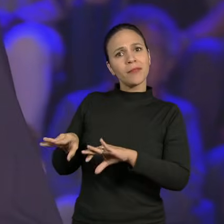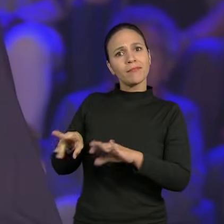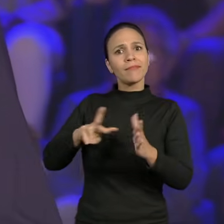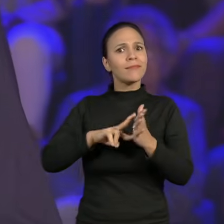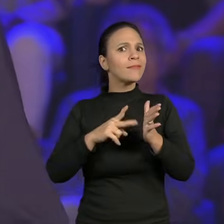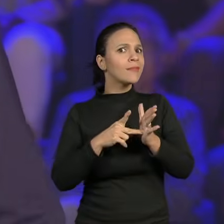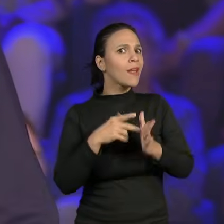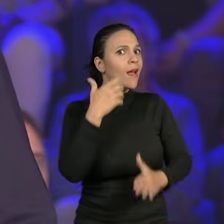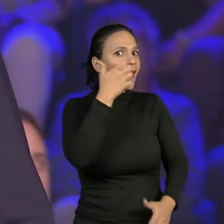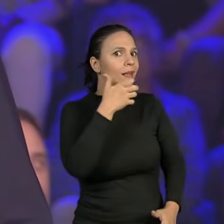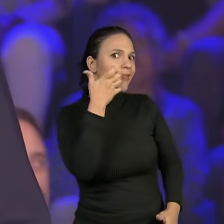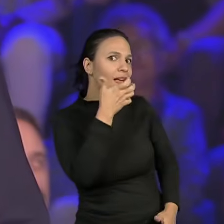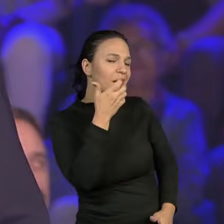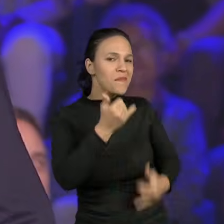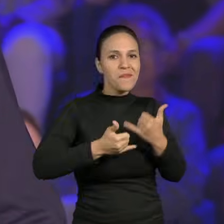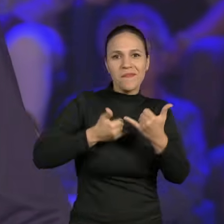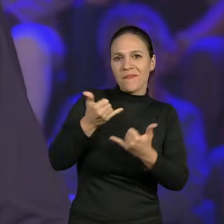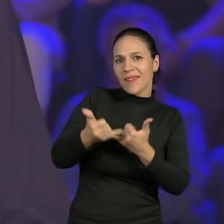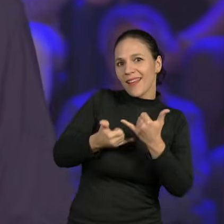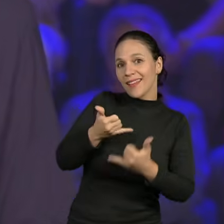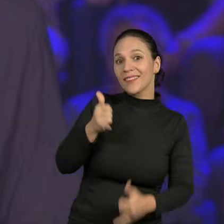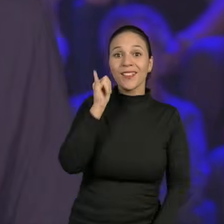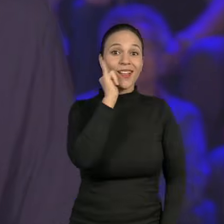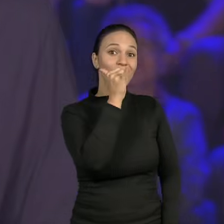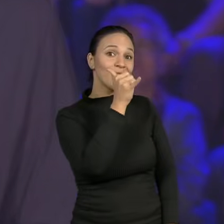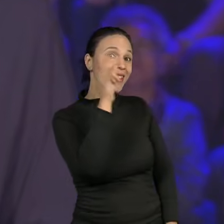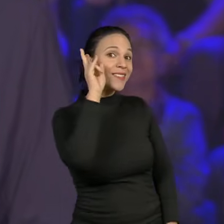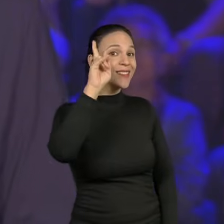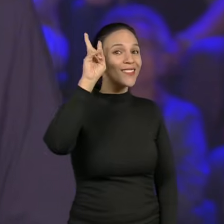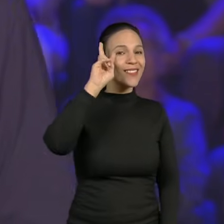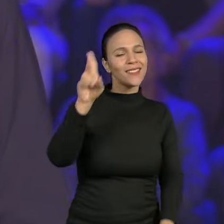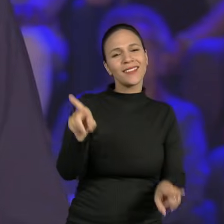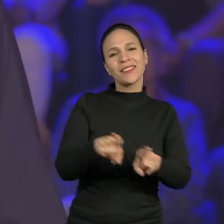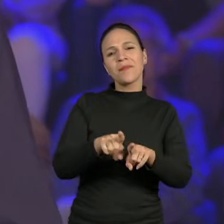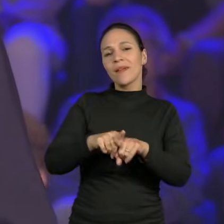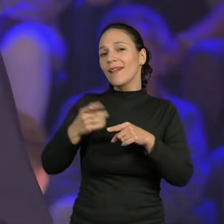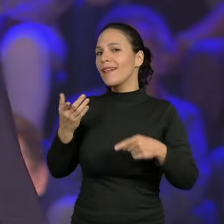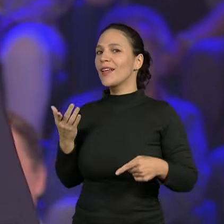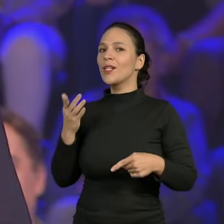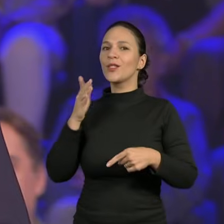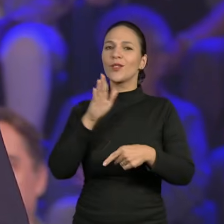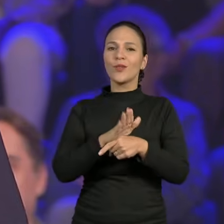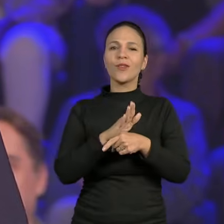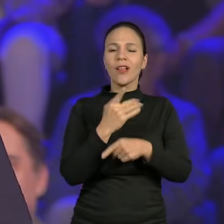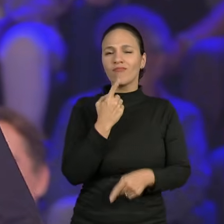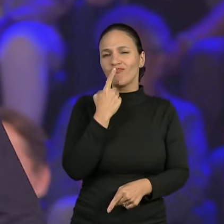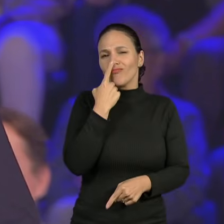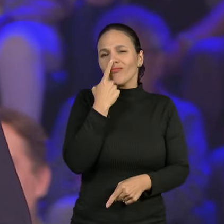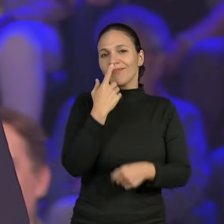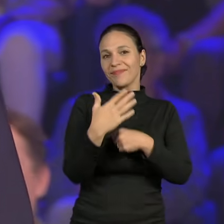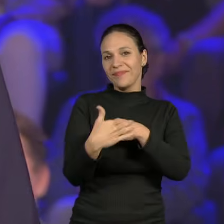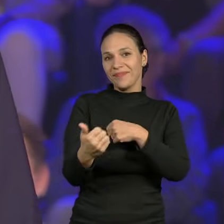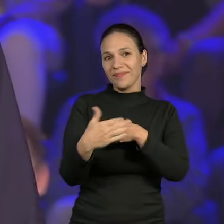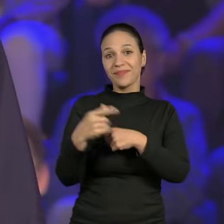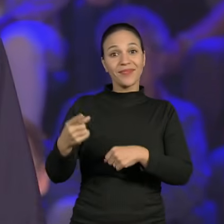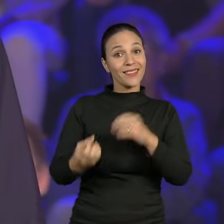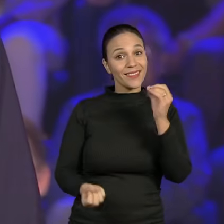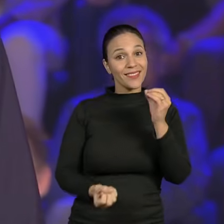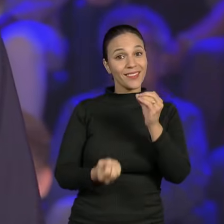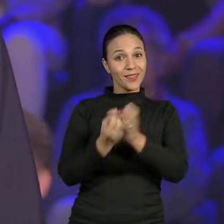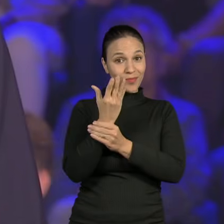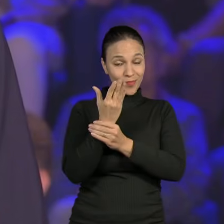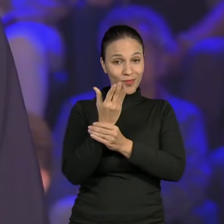cantar, brincar, contar histórias e ajudar a construir afetos. Criador do